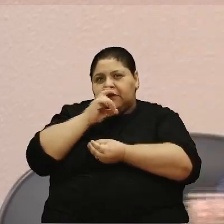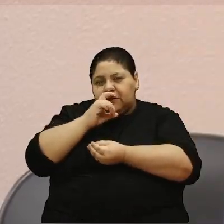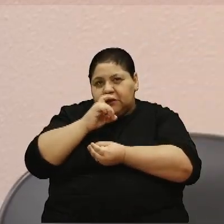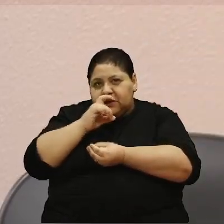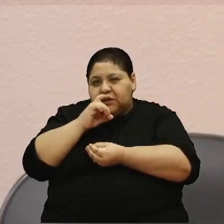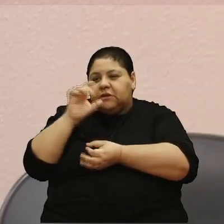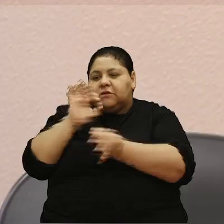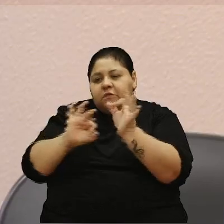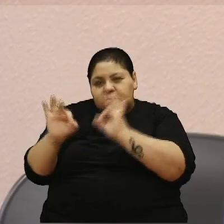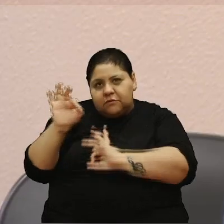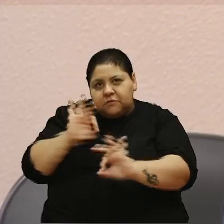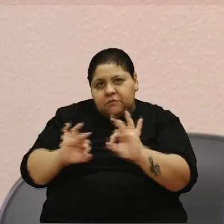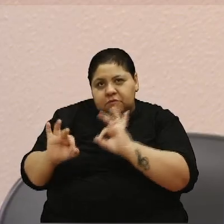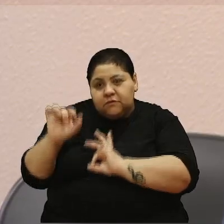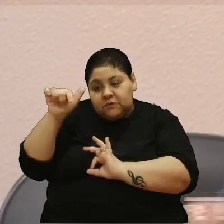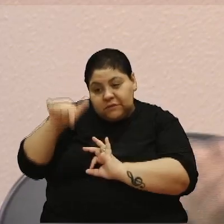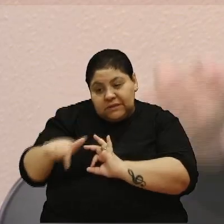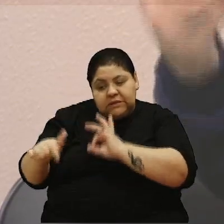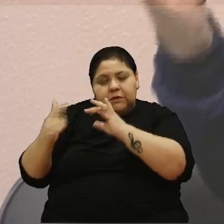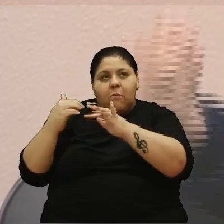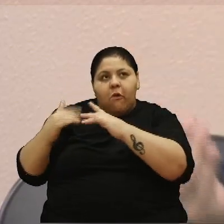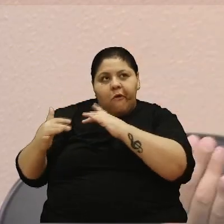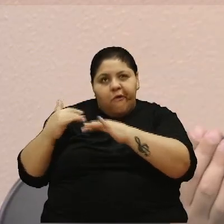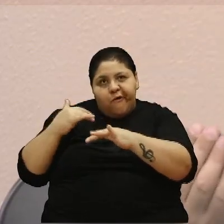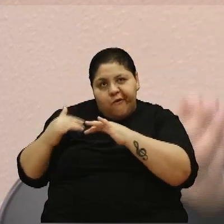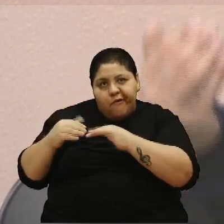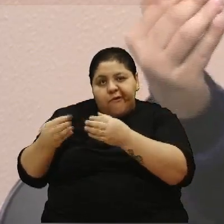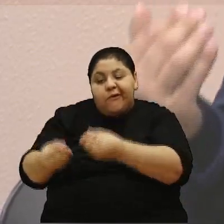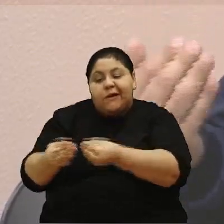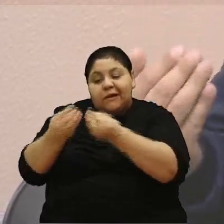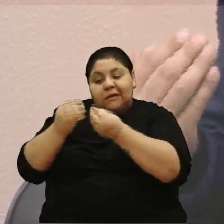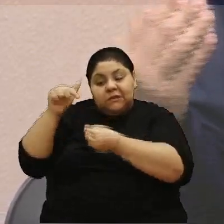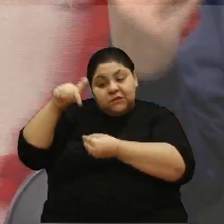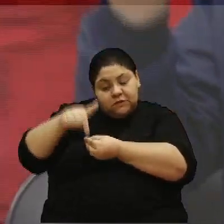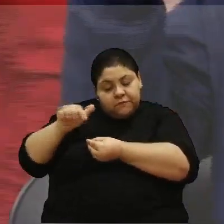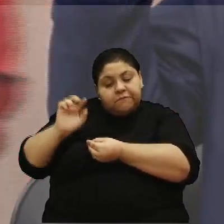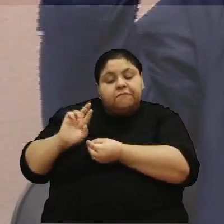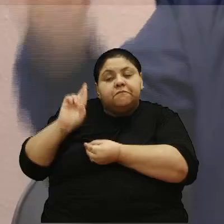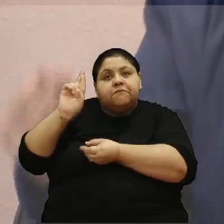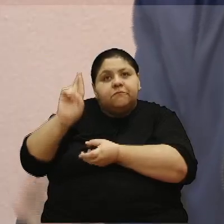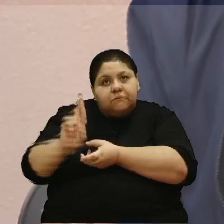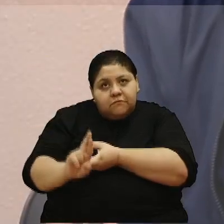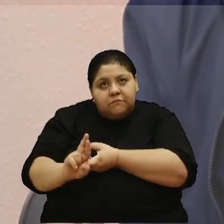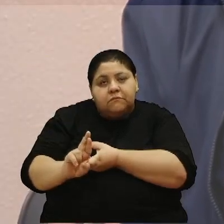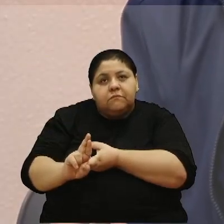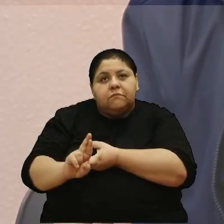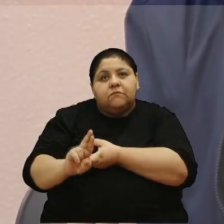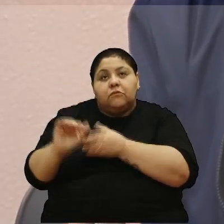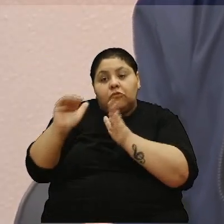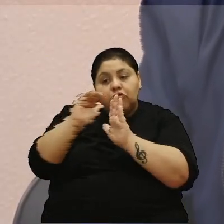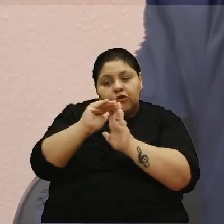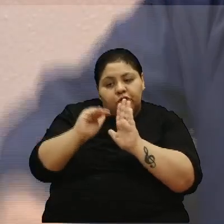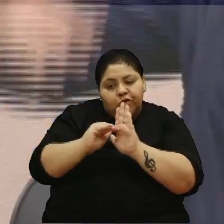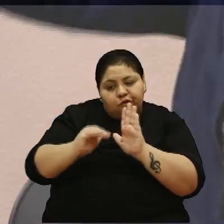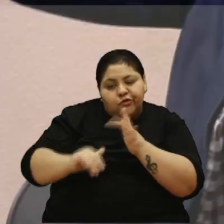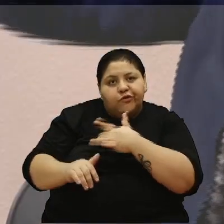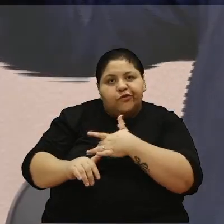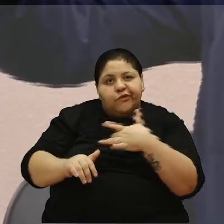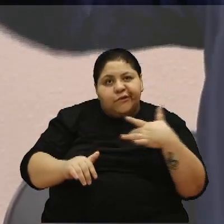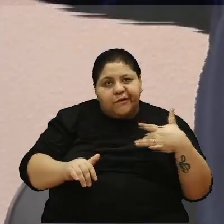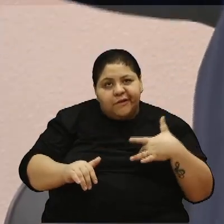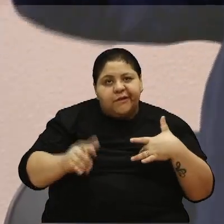estavam organizados nesse movimento. Recebemos aqui representantes dos planos de saúde